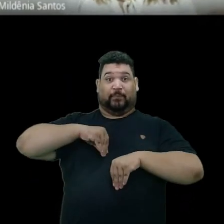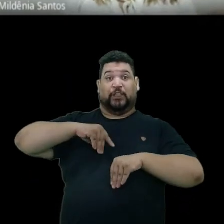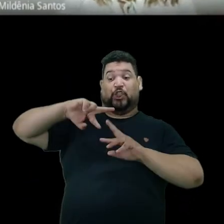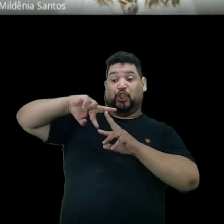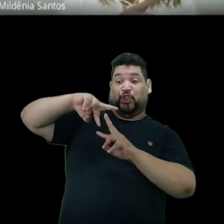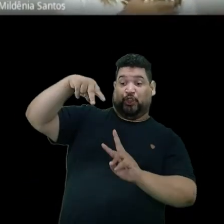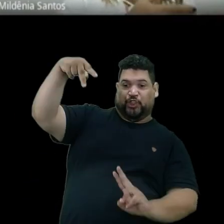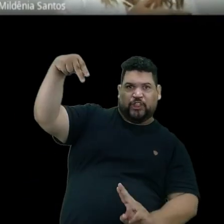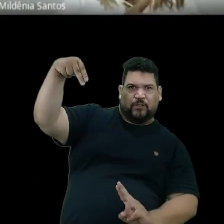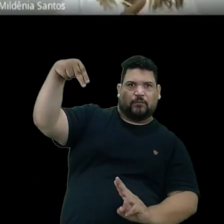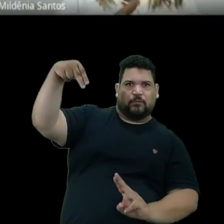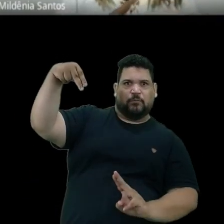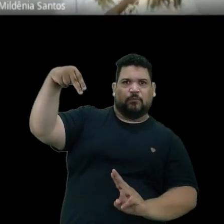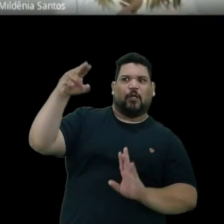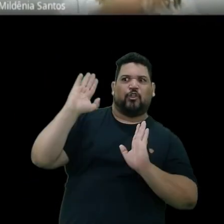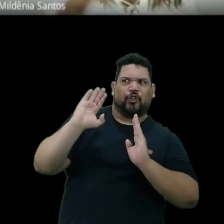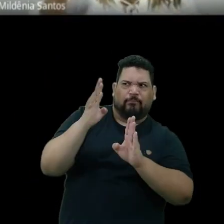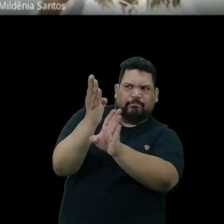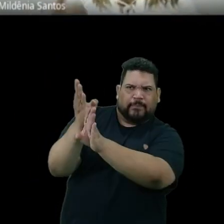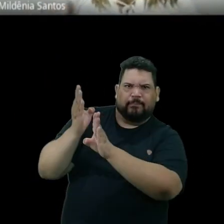de sinais de TEA